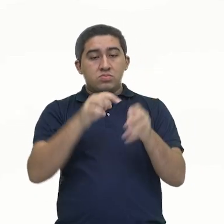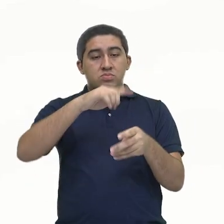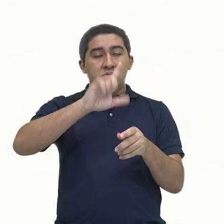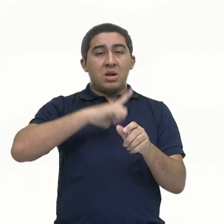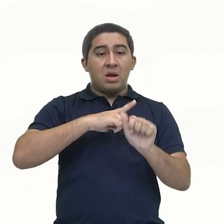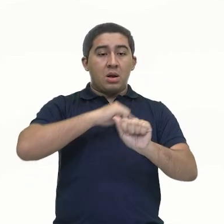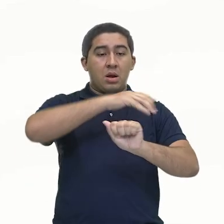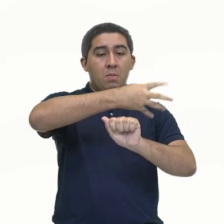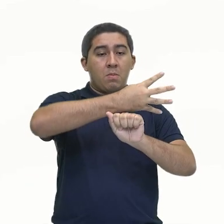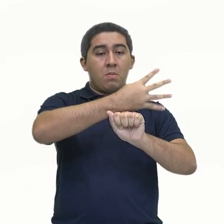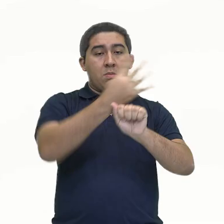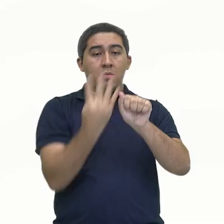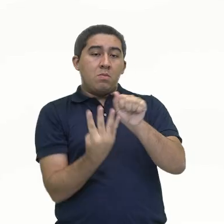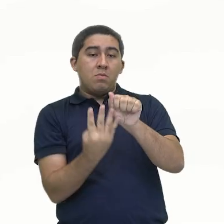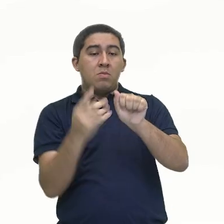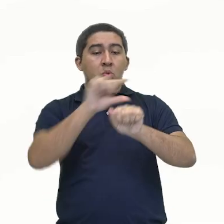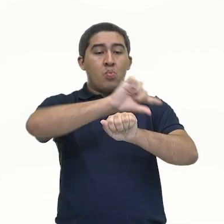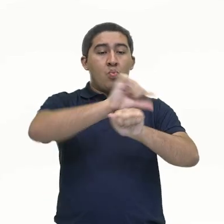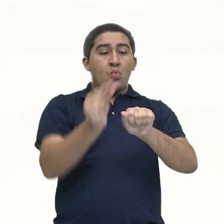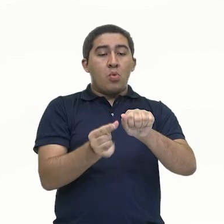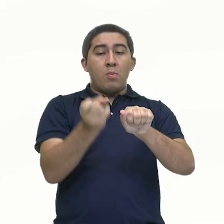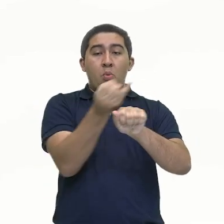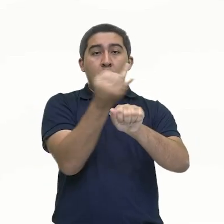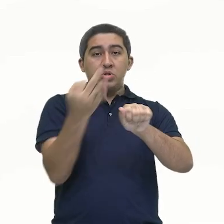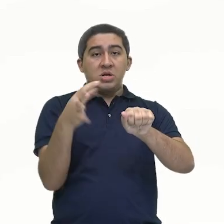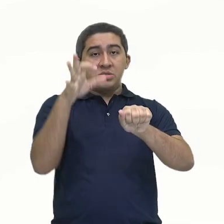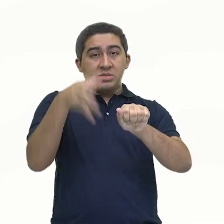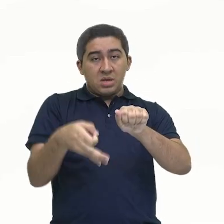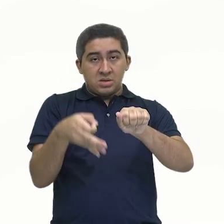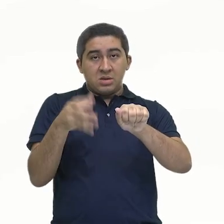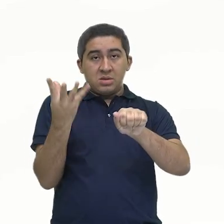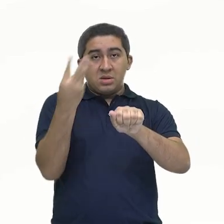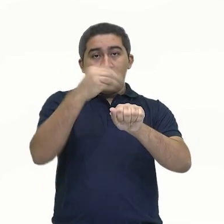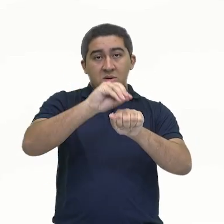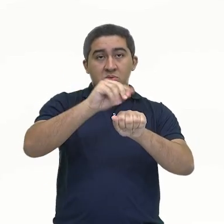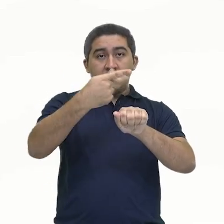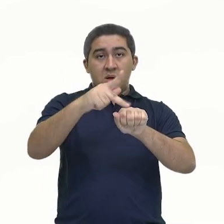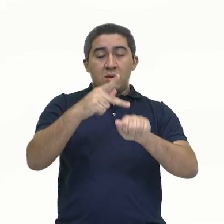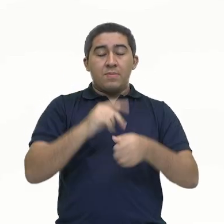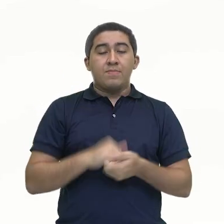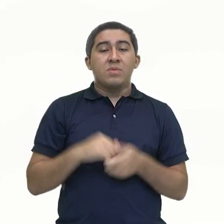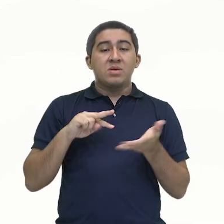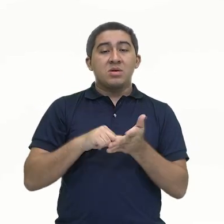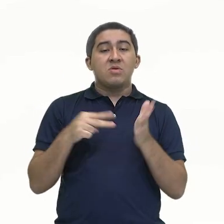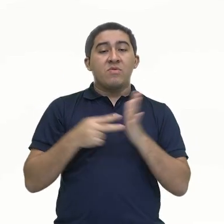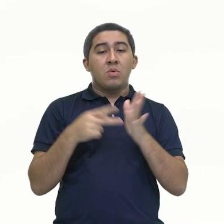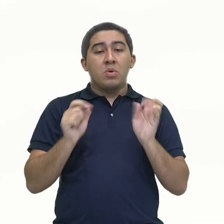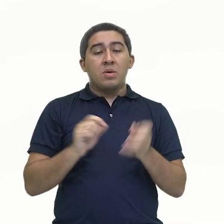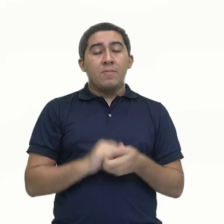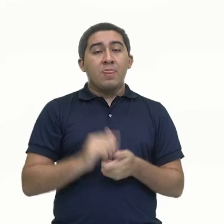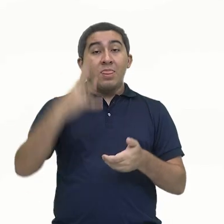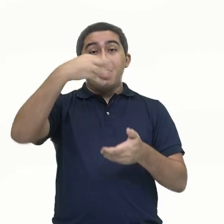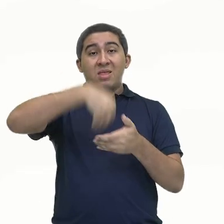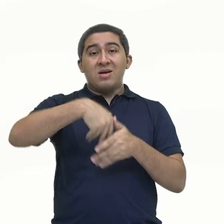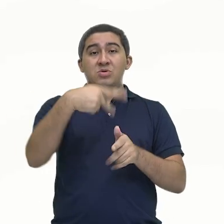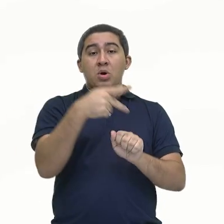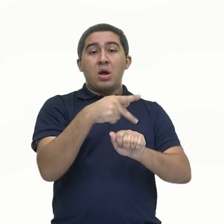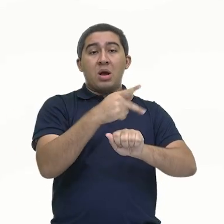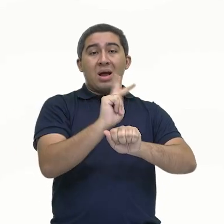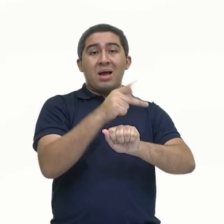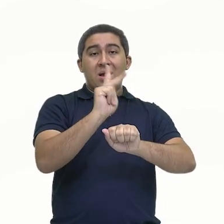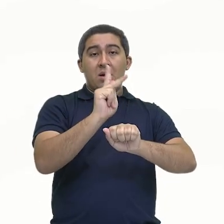certa quantidade de elétrons. Isso quer dizer que aqui na camada K comporta no